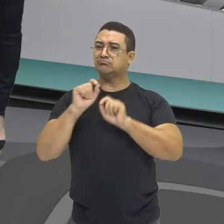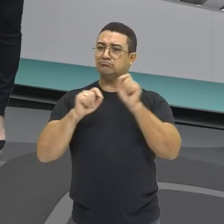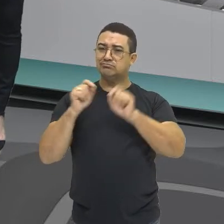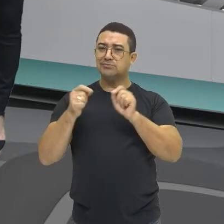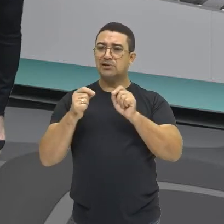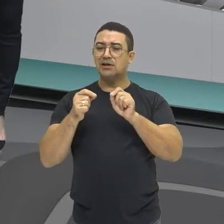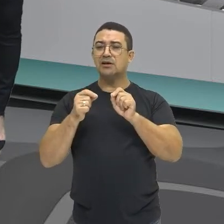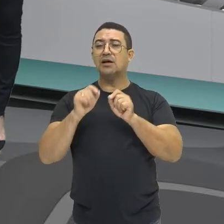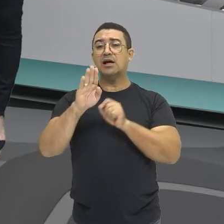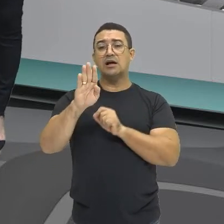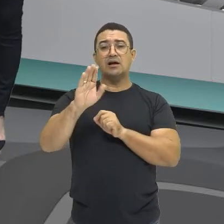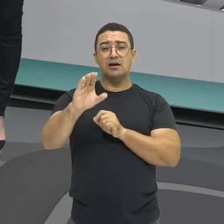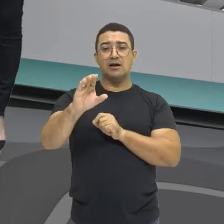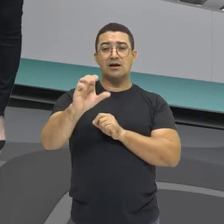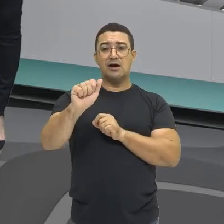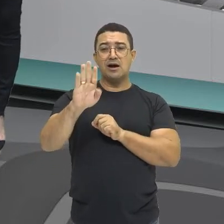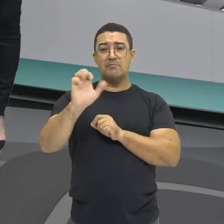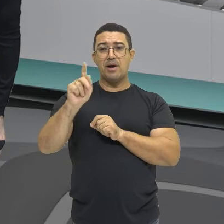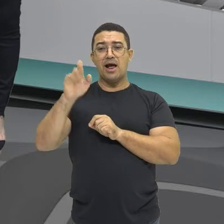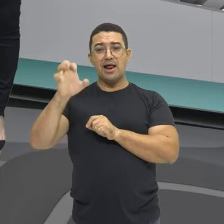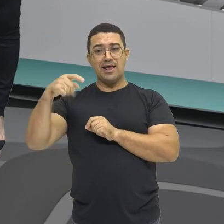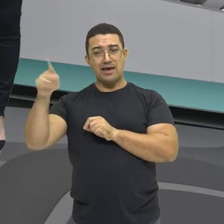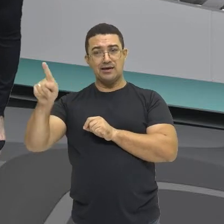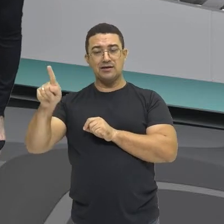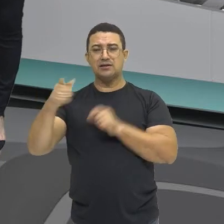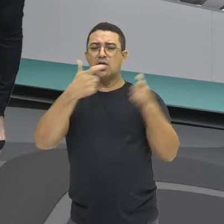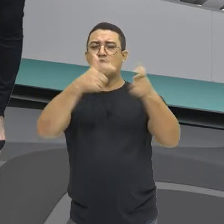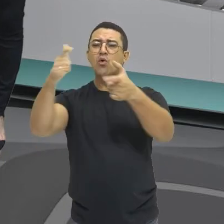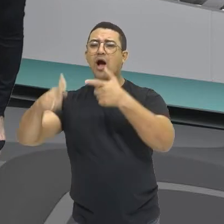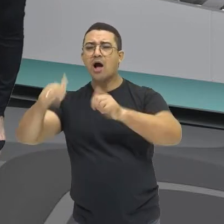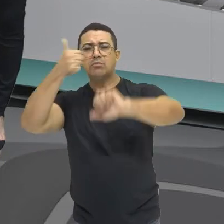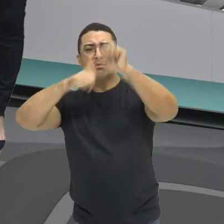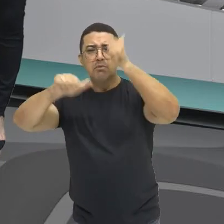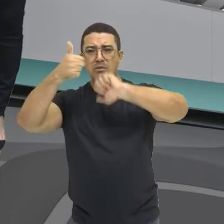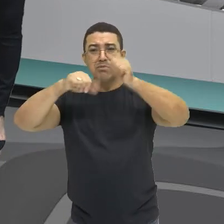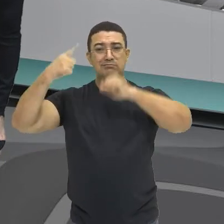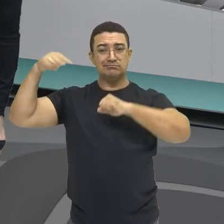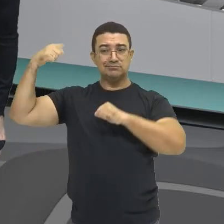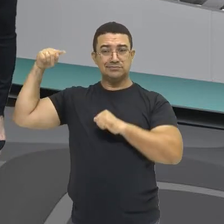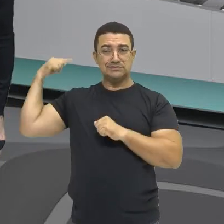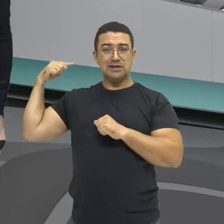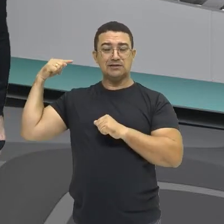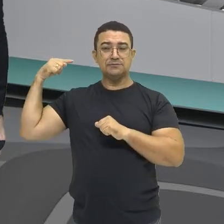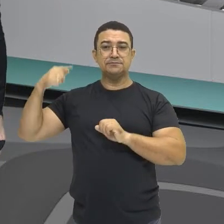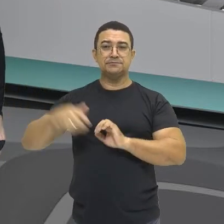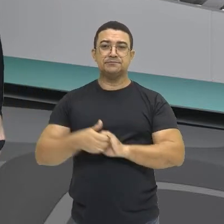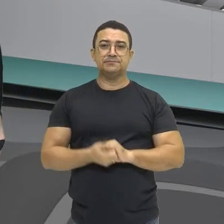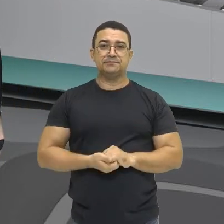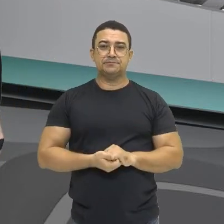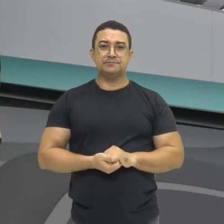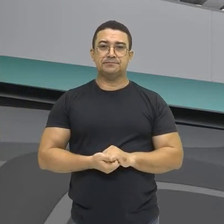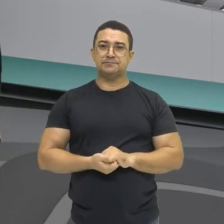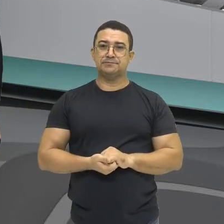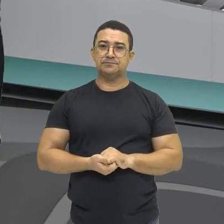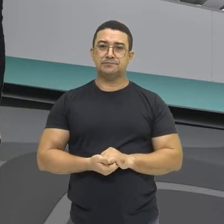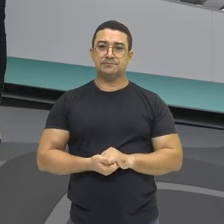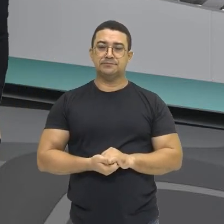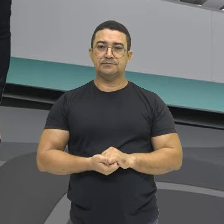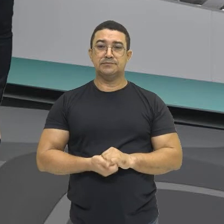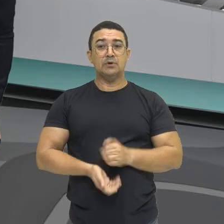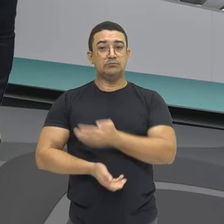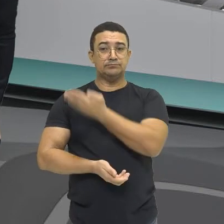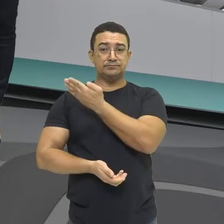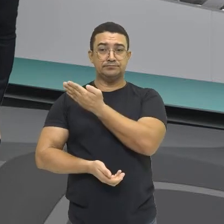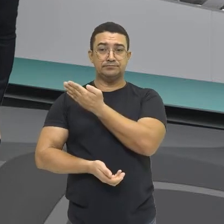desse cabaré. Moulin Rouge, ele viveu muito, né, Toulouse-Lautrec. Aí nós temos outra imagem, aqui, né, de